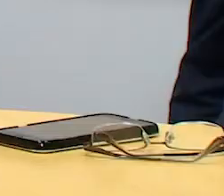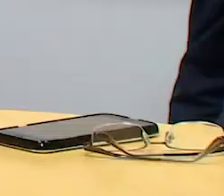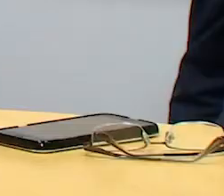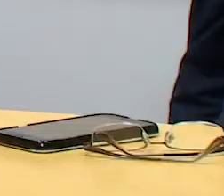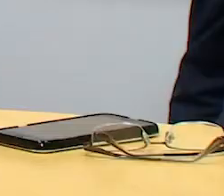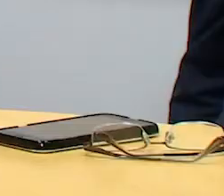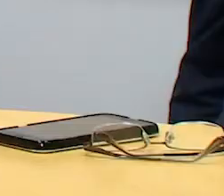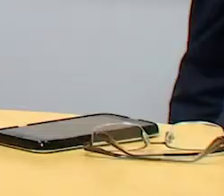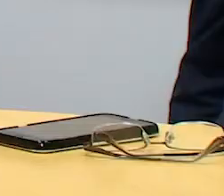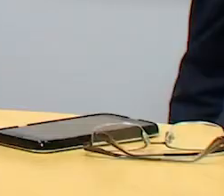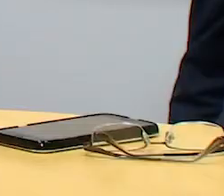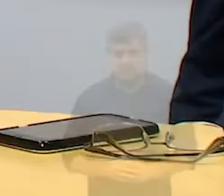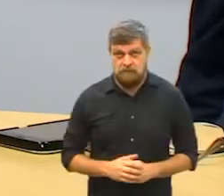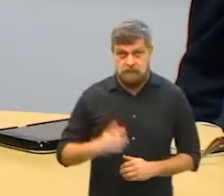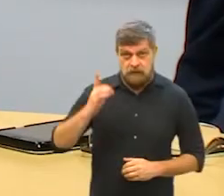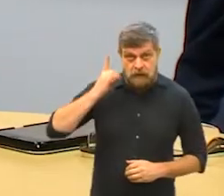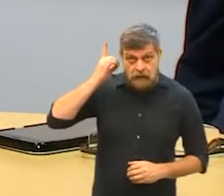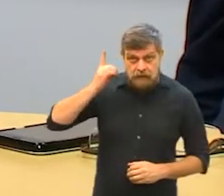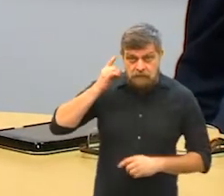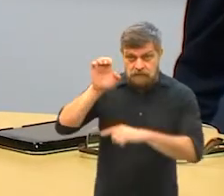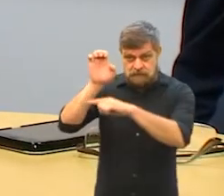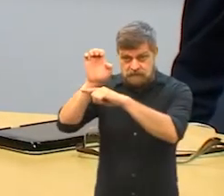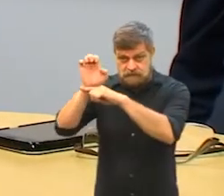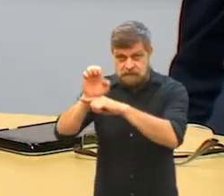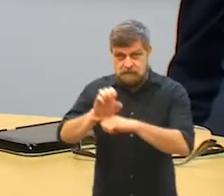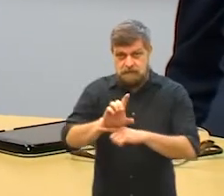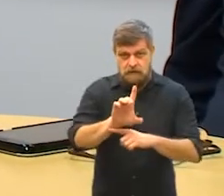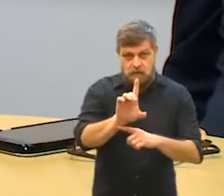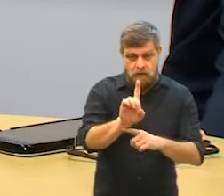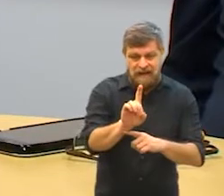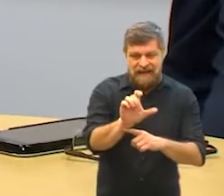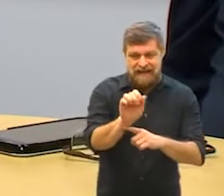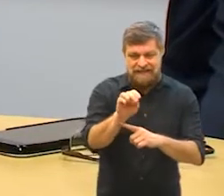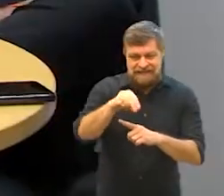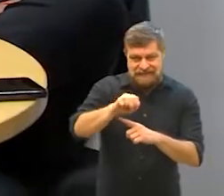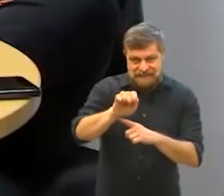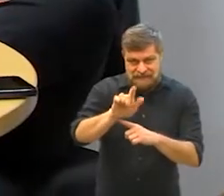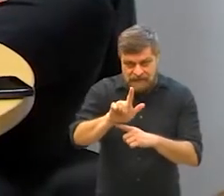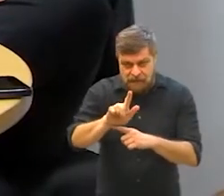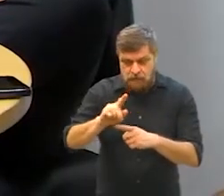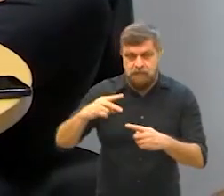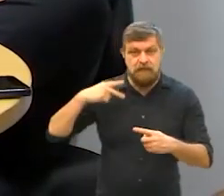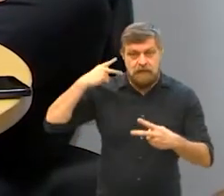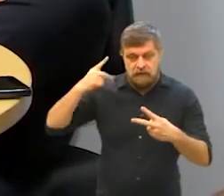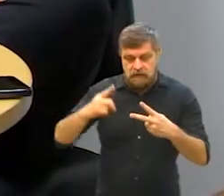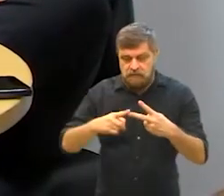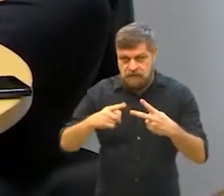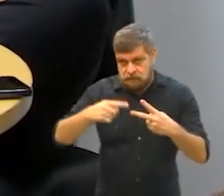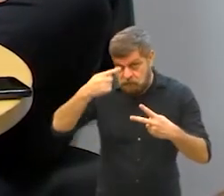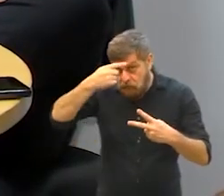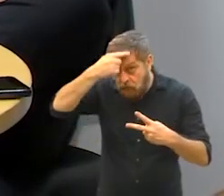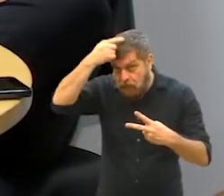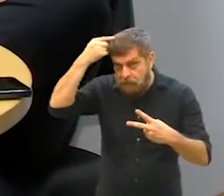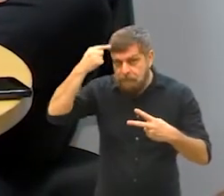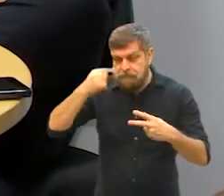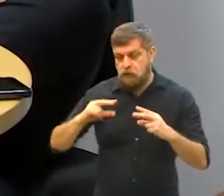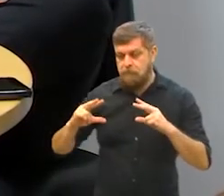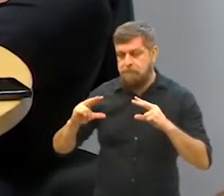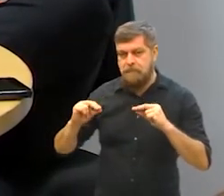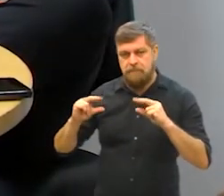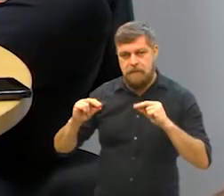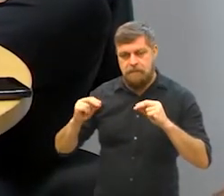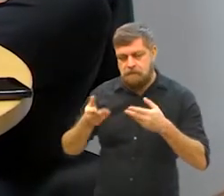E aí e o deputado estadual Daniel José e o vereador Paulo Gaspar